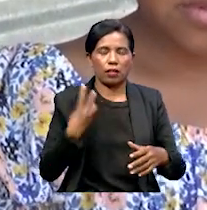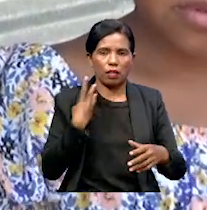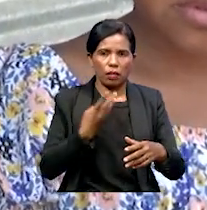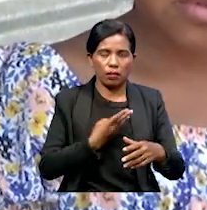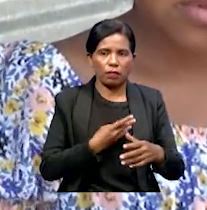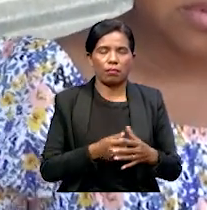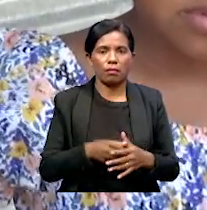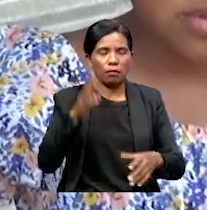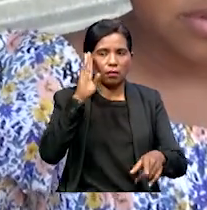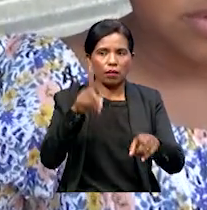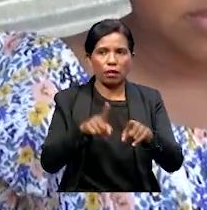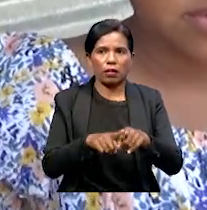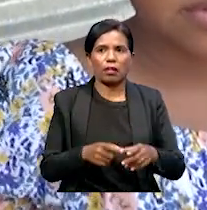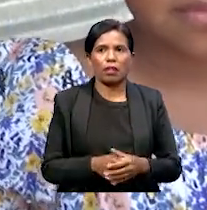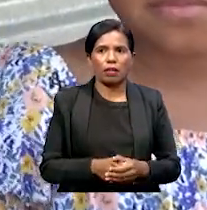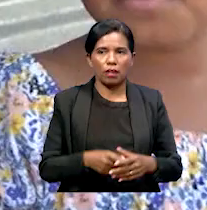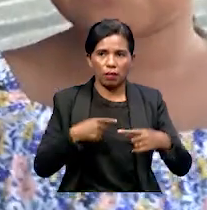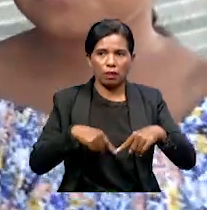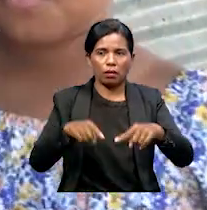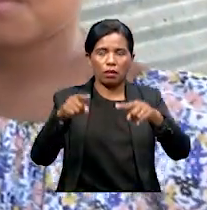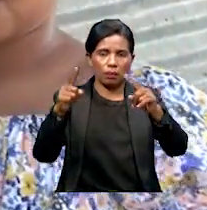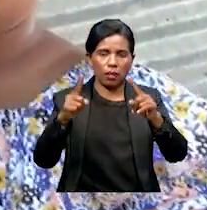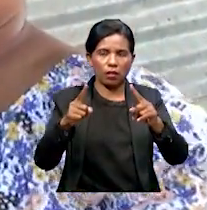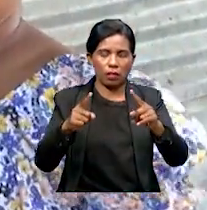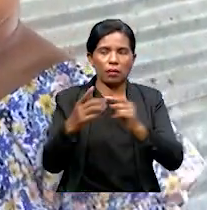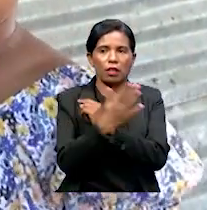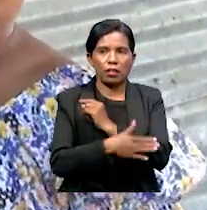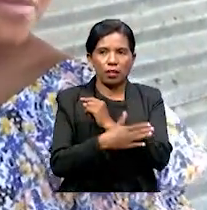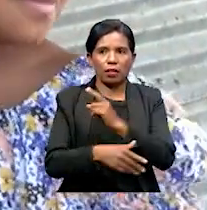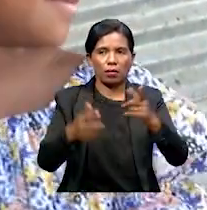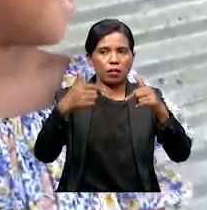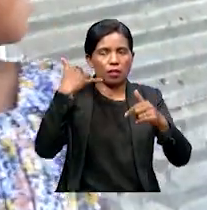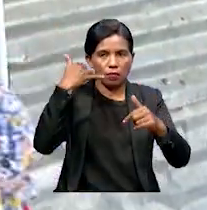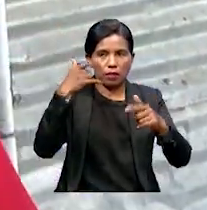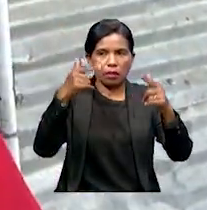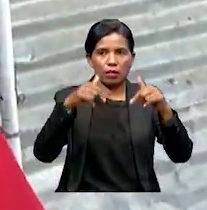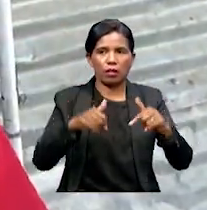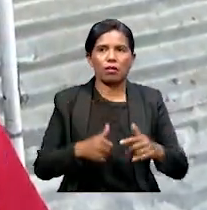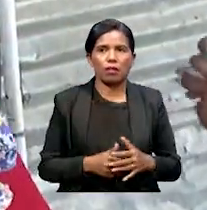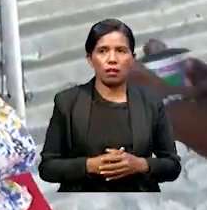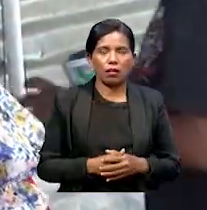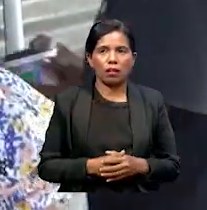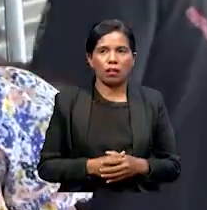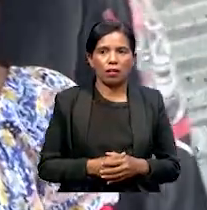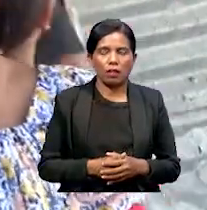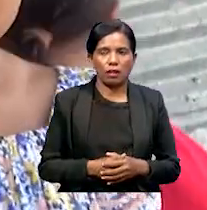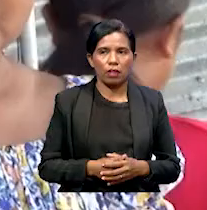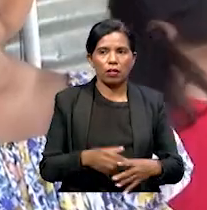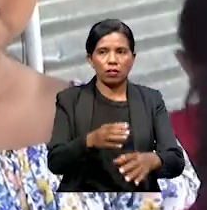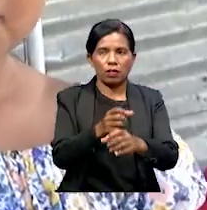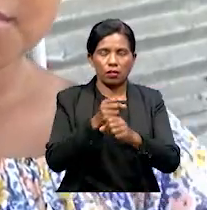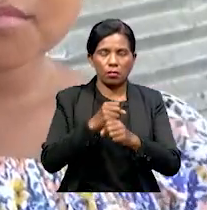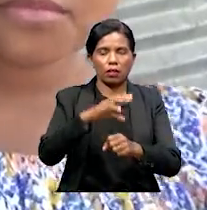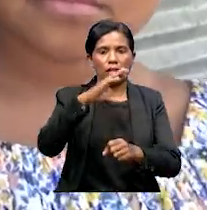minha mão, a bati a iha hene, bati a iha rai liur, tibati ba telefone mai, bati a iha rai liur, en ba, si musi